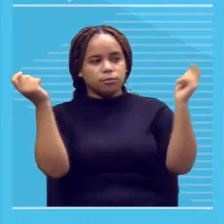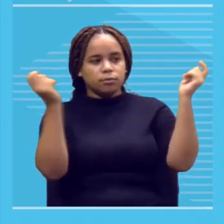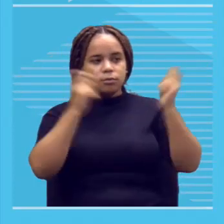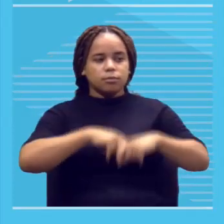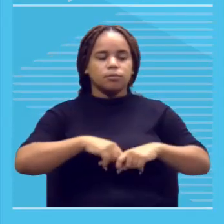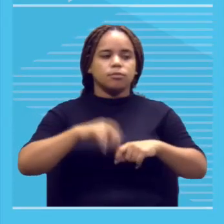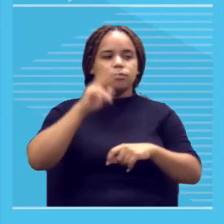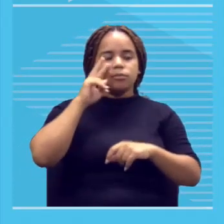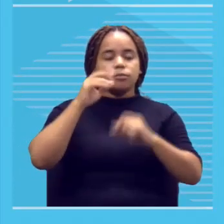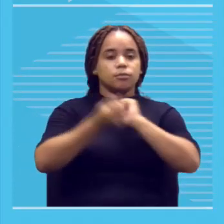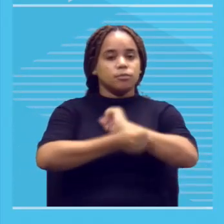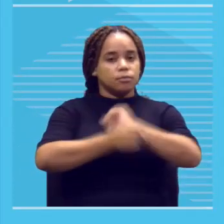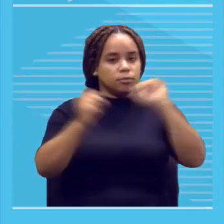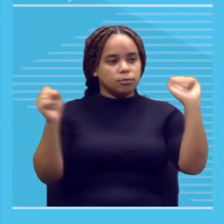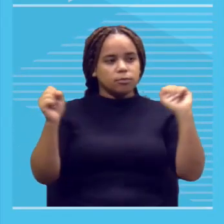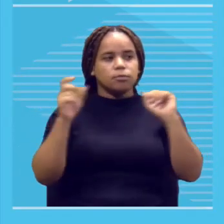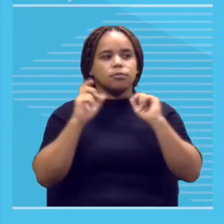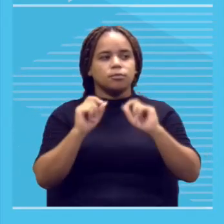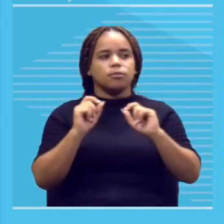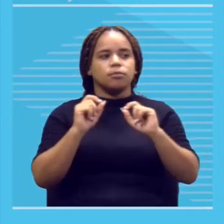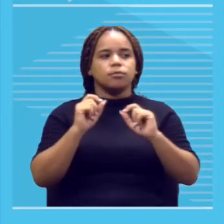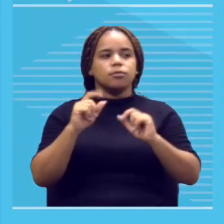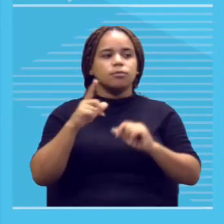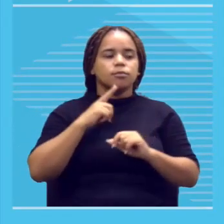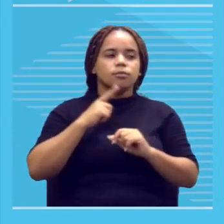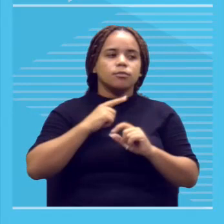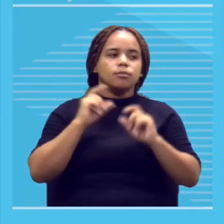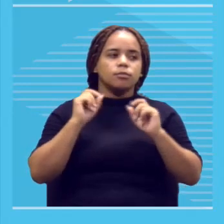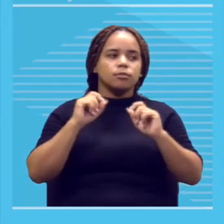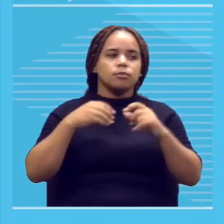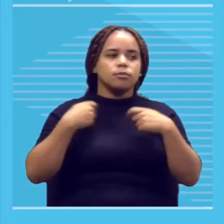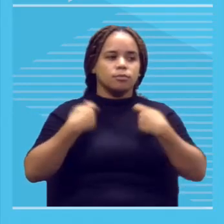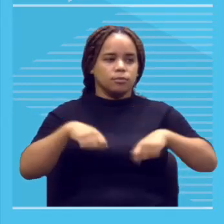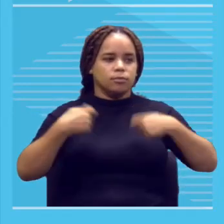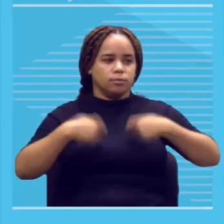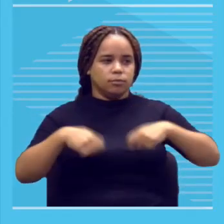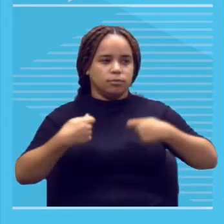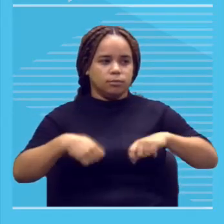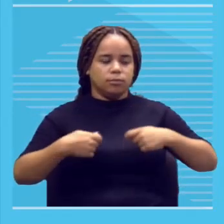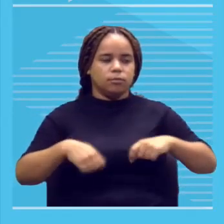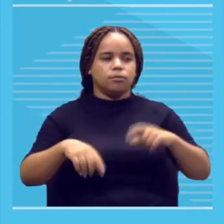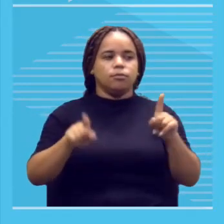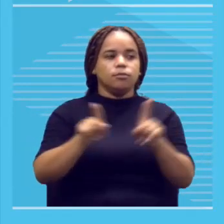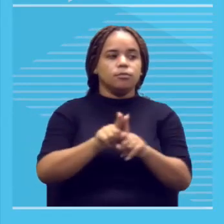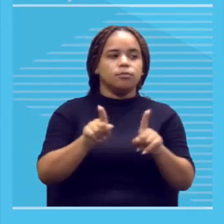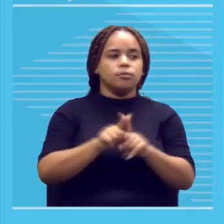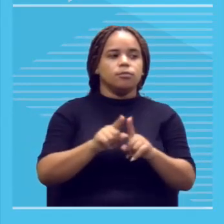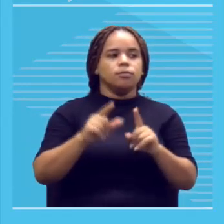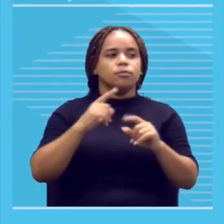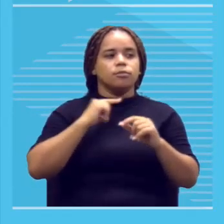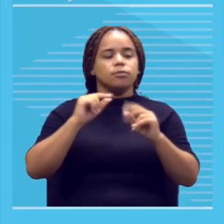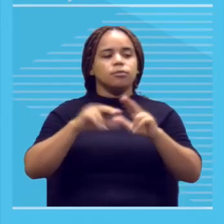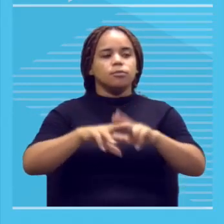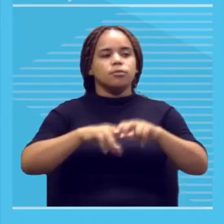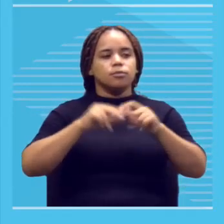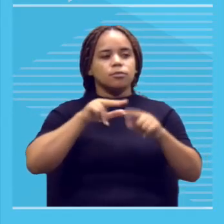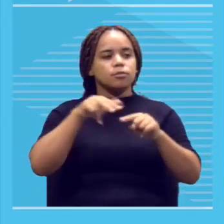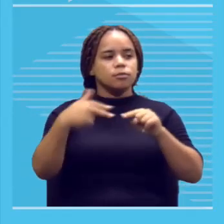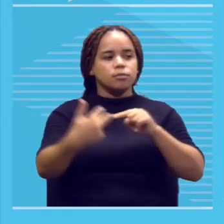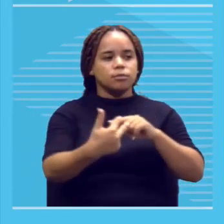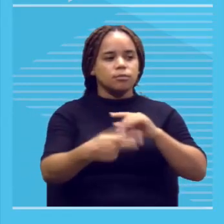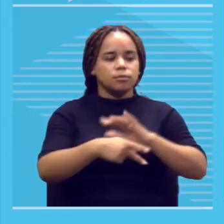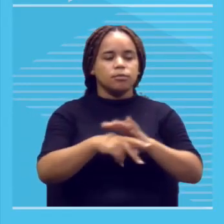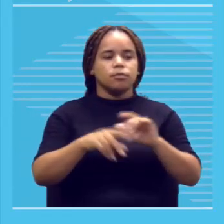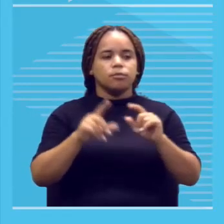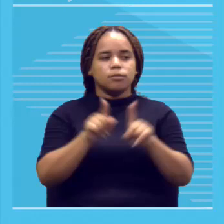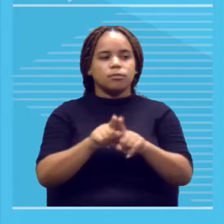se veem na impossibilidade de prover as suas necessidades em consequência de moléstias